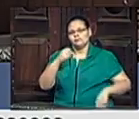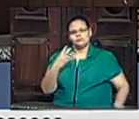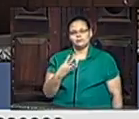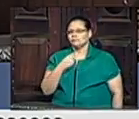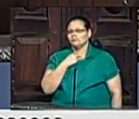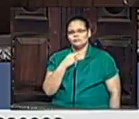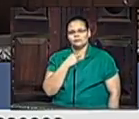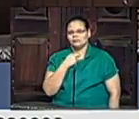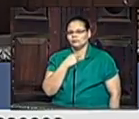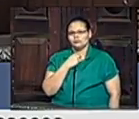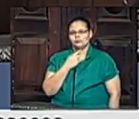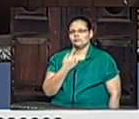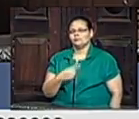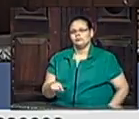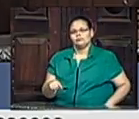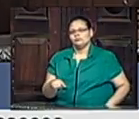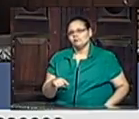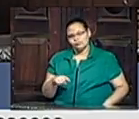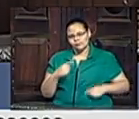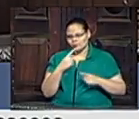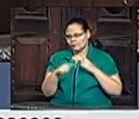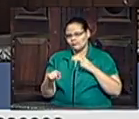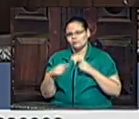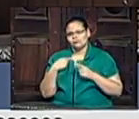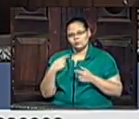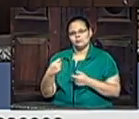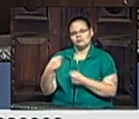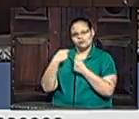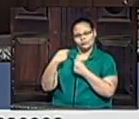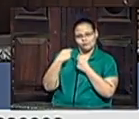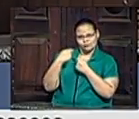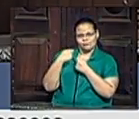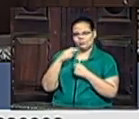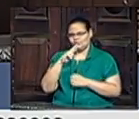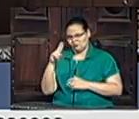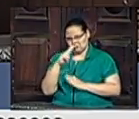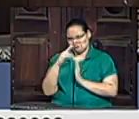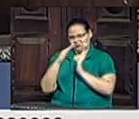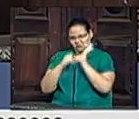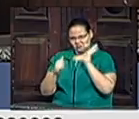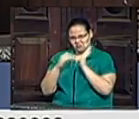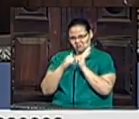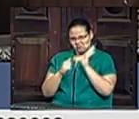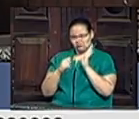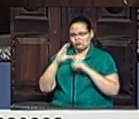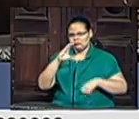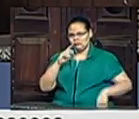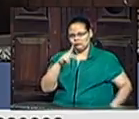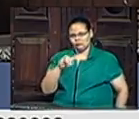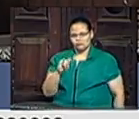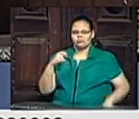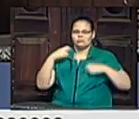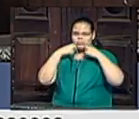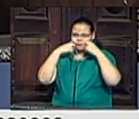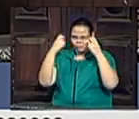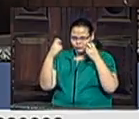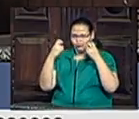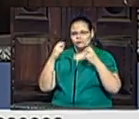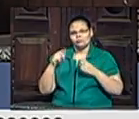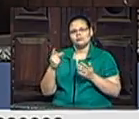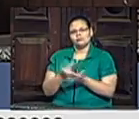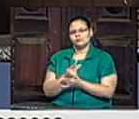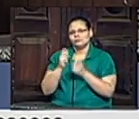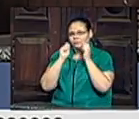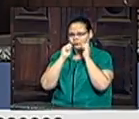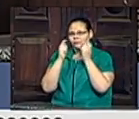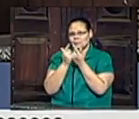nome. Vários deputados me procuraram e disseram, estou sendo pressionado para retirar o nome da CPI. Isso é uma vergonha que aconteça na Assembleia